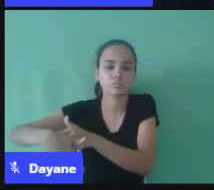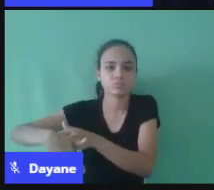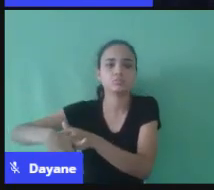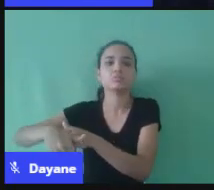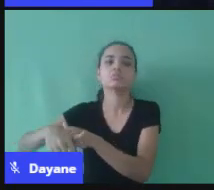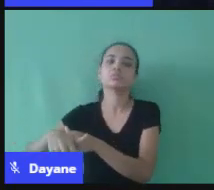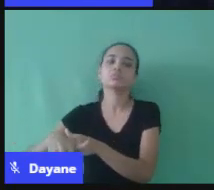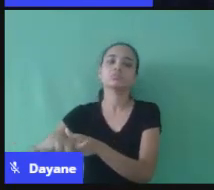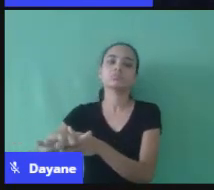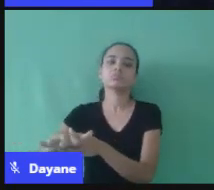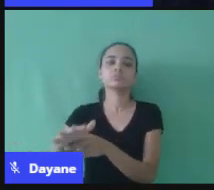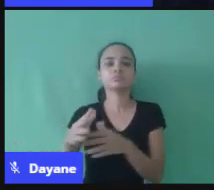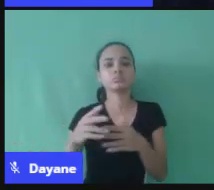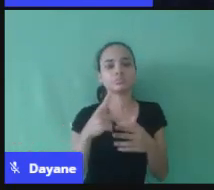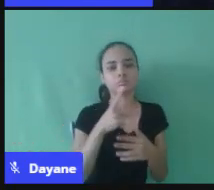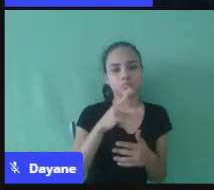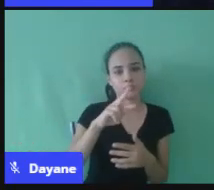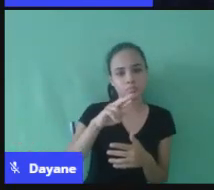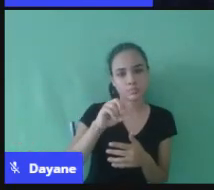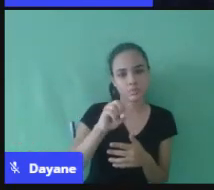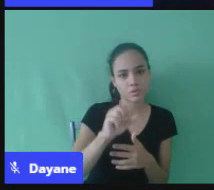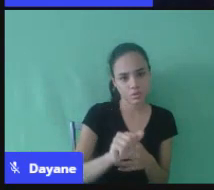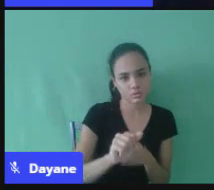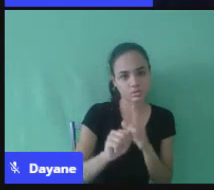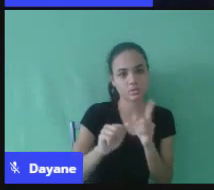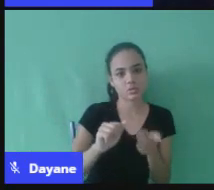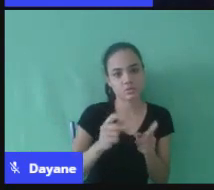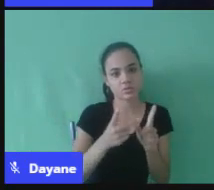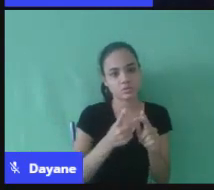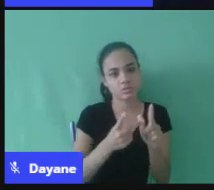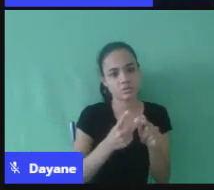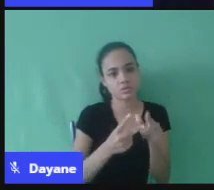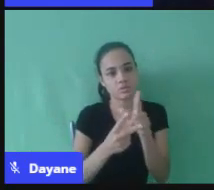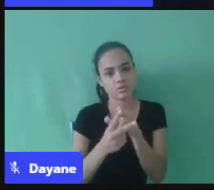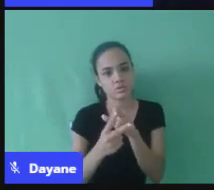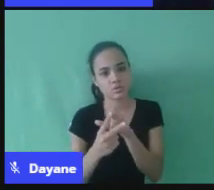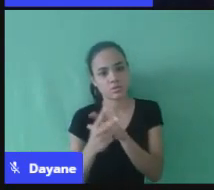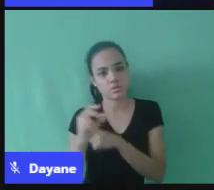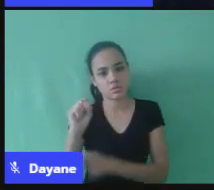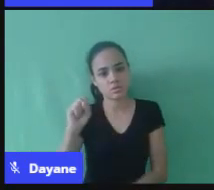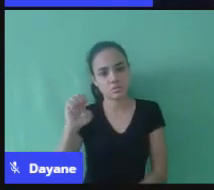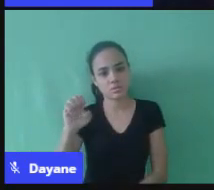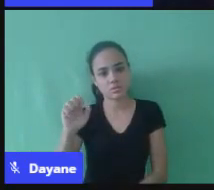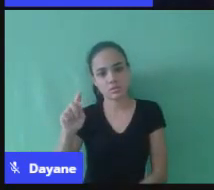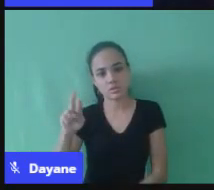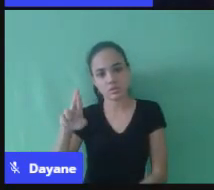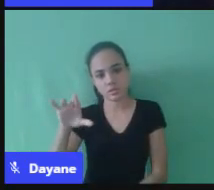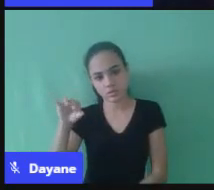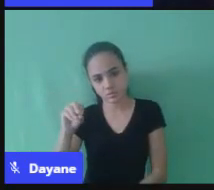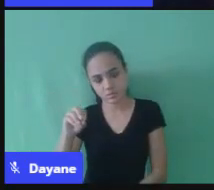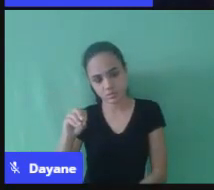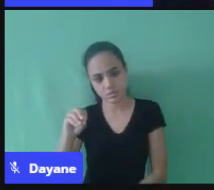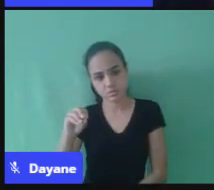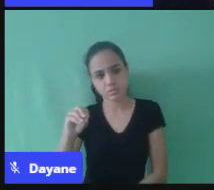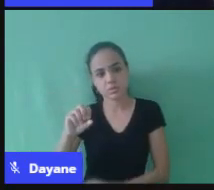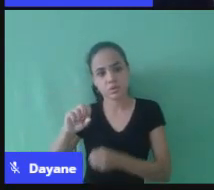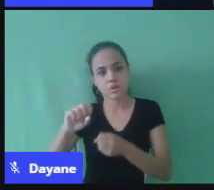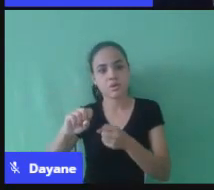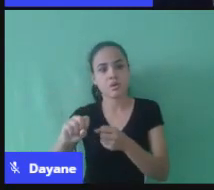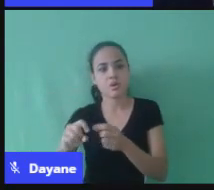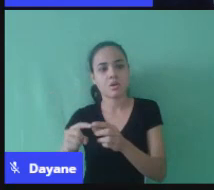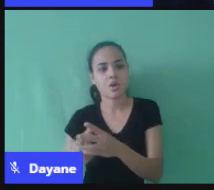Segredo, ele vai dar origem ao surgimento do nosso rio urbano, que é o rio Aianduí.